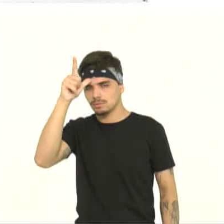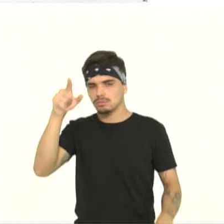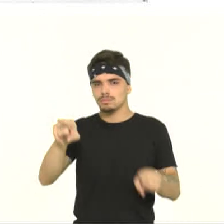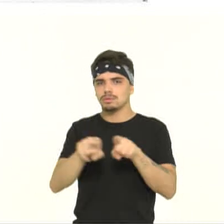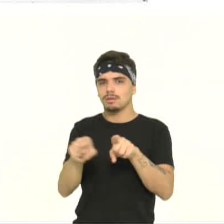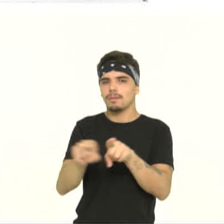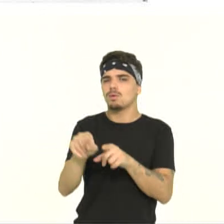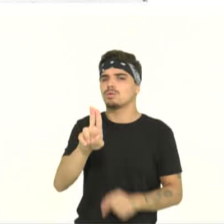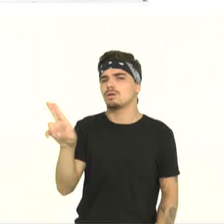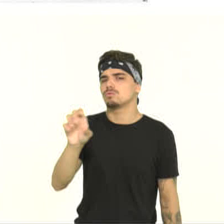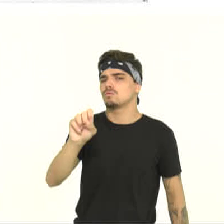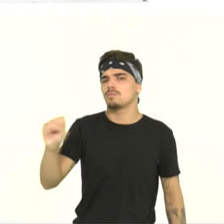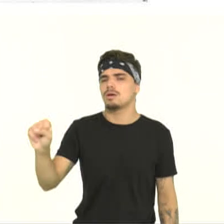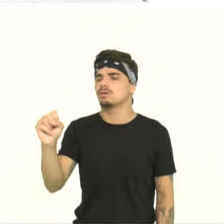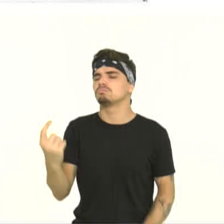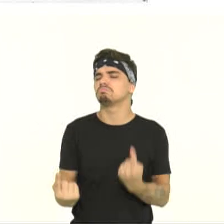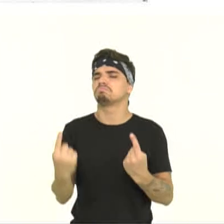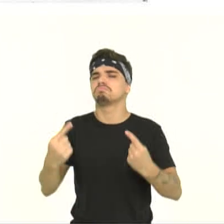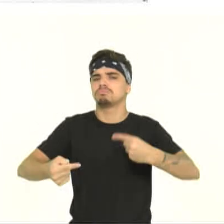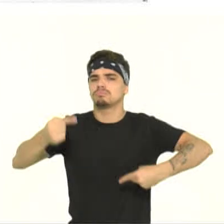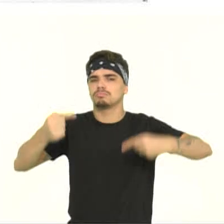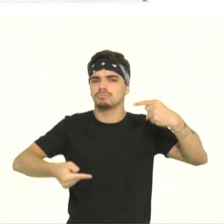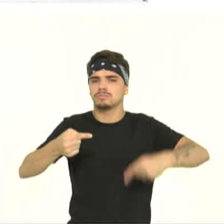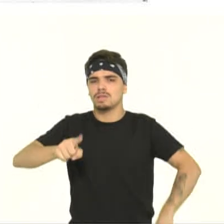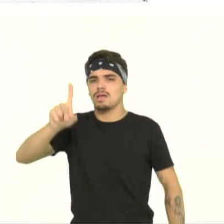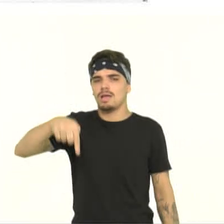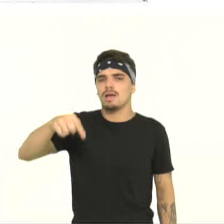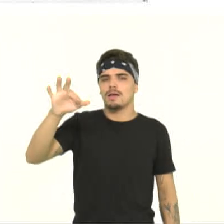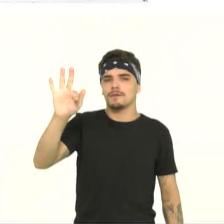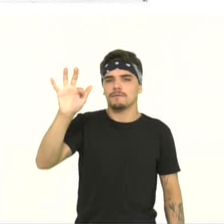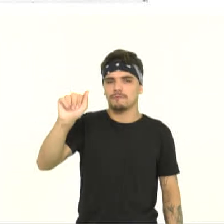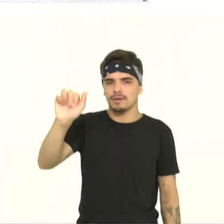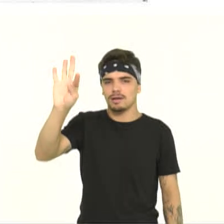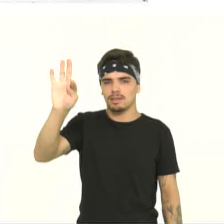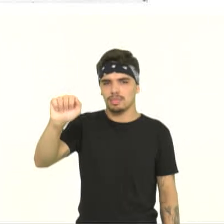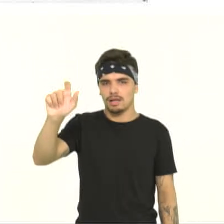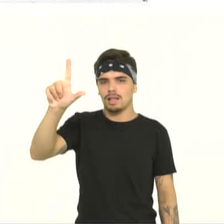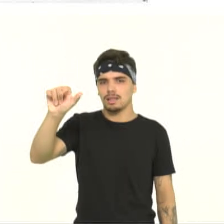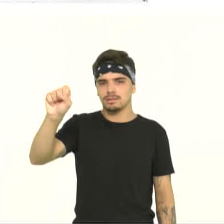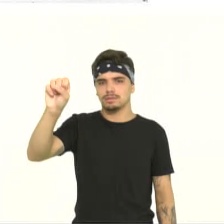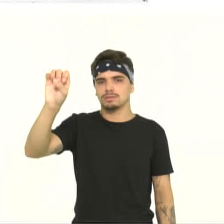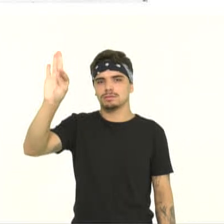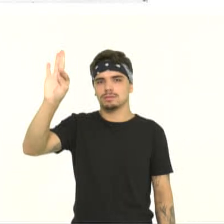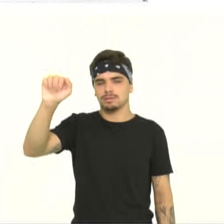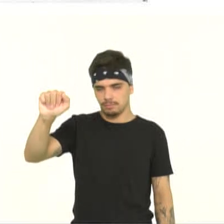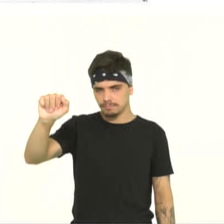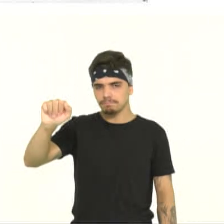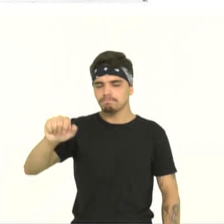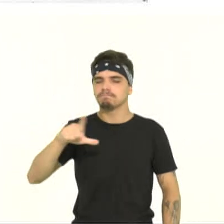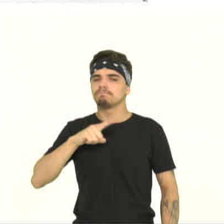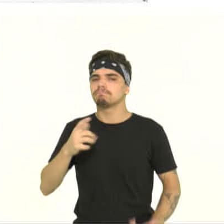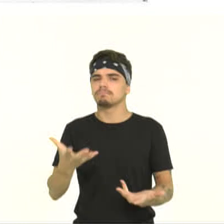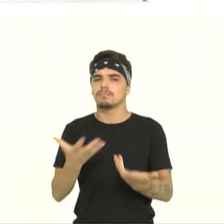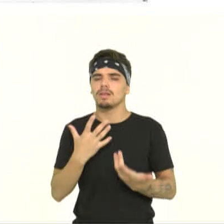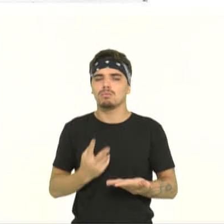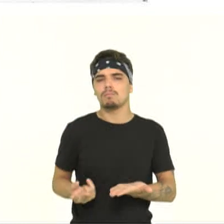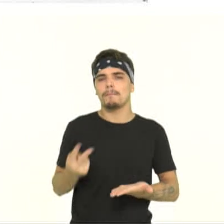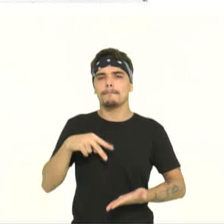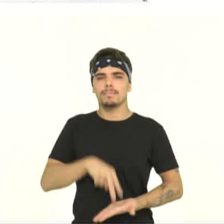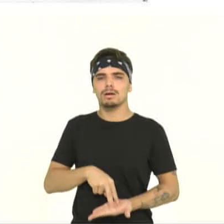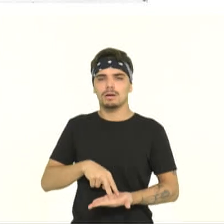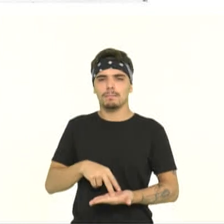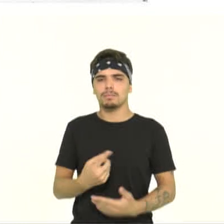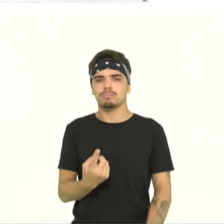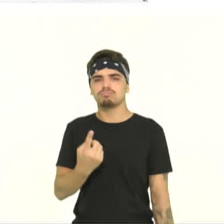Que discurso é esse? O discurso fatalista. De acordo com esse discurso, buscava-se estabelecer uma